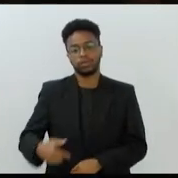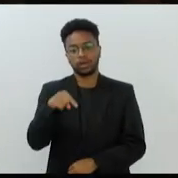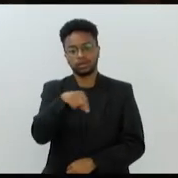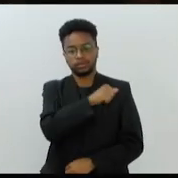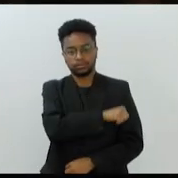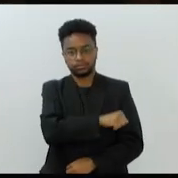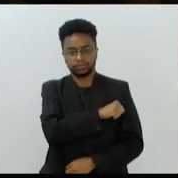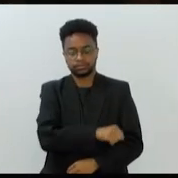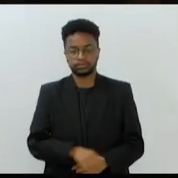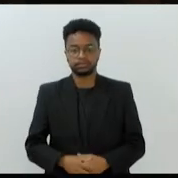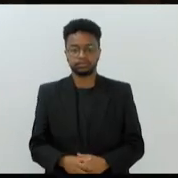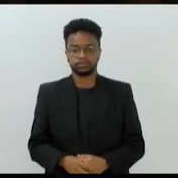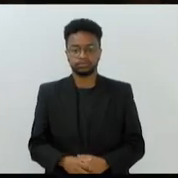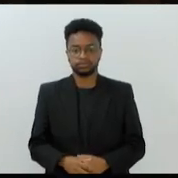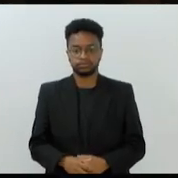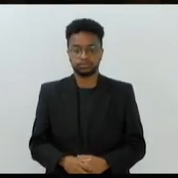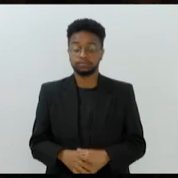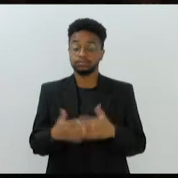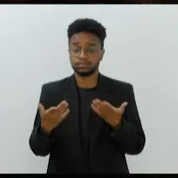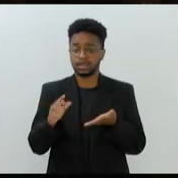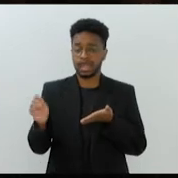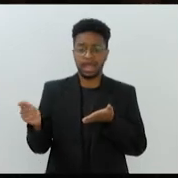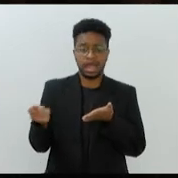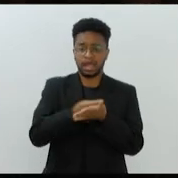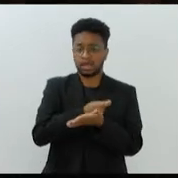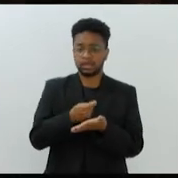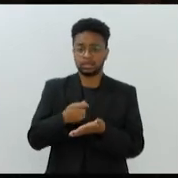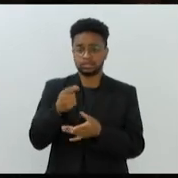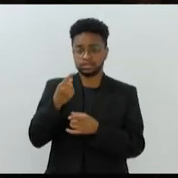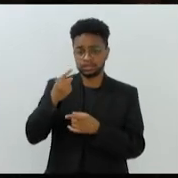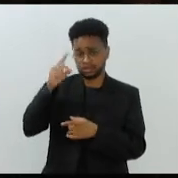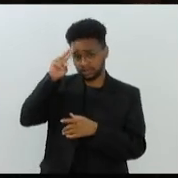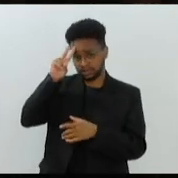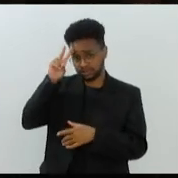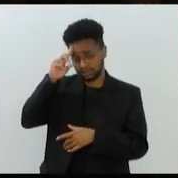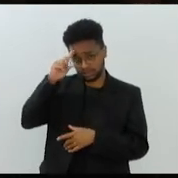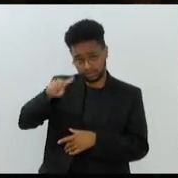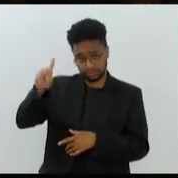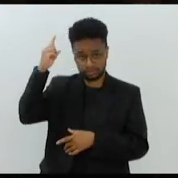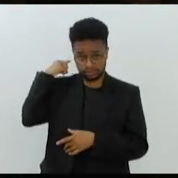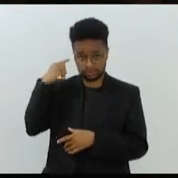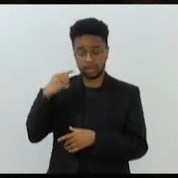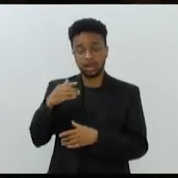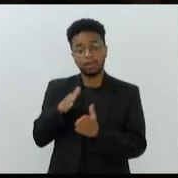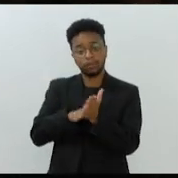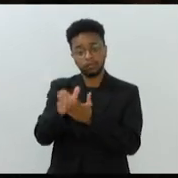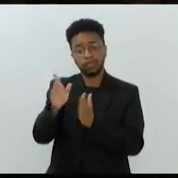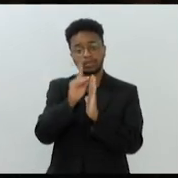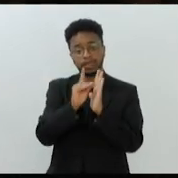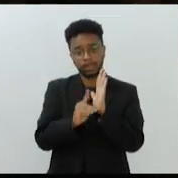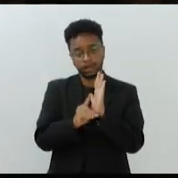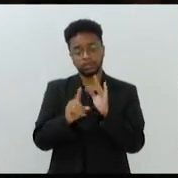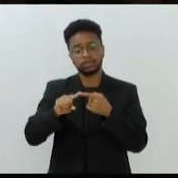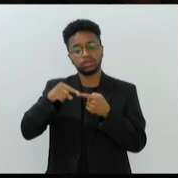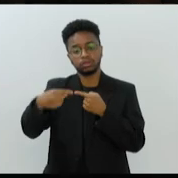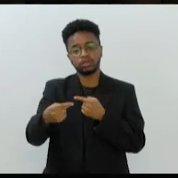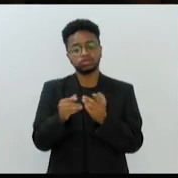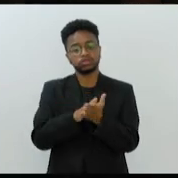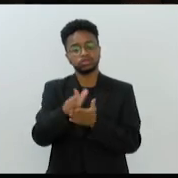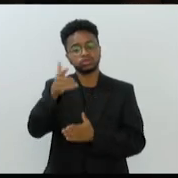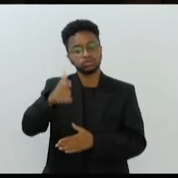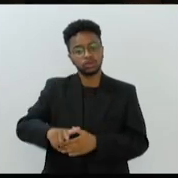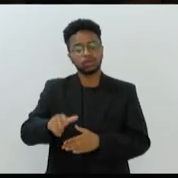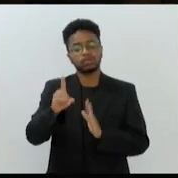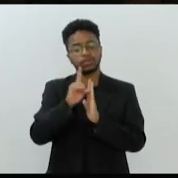Janeiro. Em uma canetada, na semana passada, o governador publicou um decreto, depois publicou outro decreto,